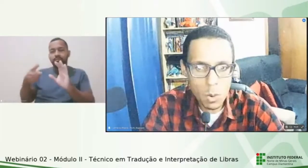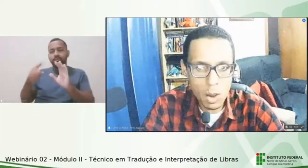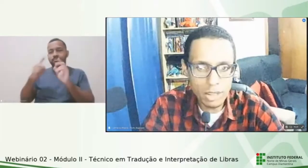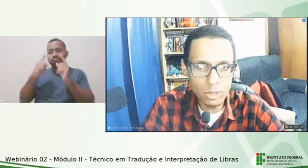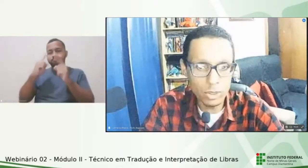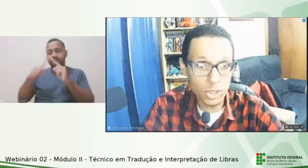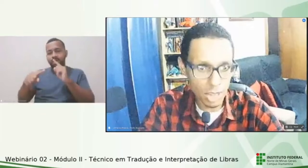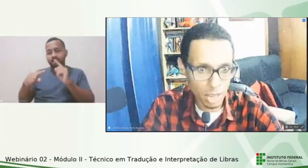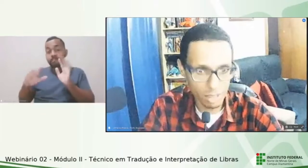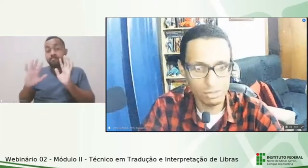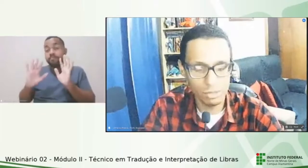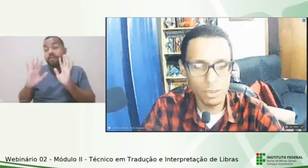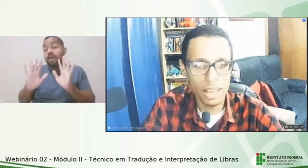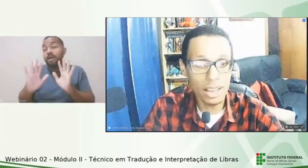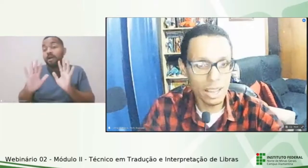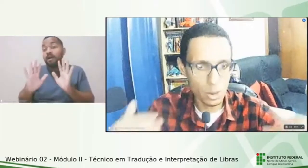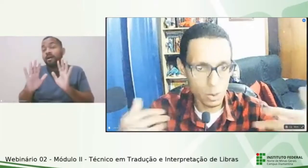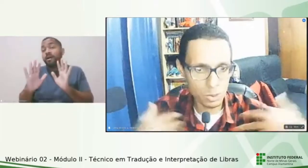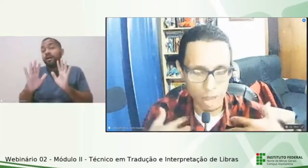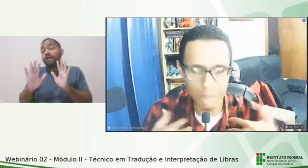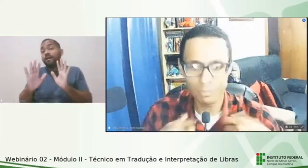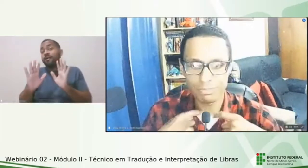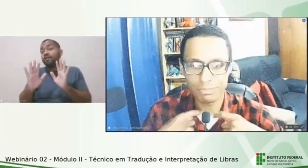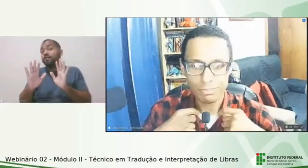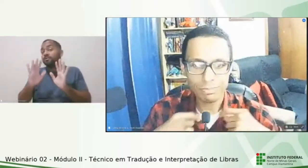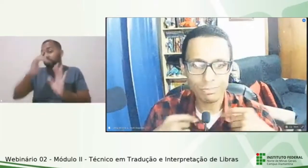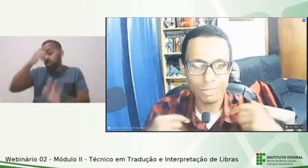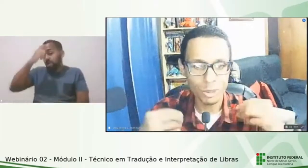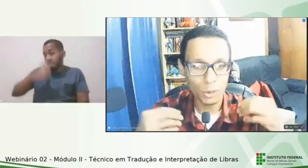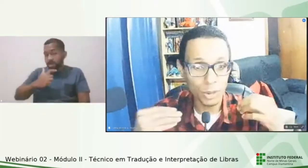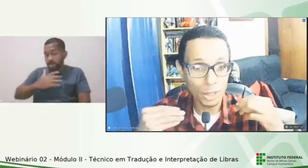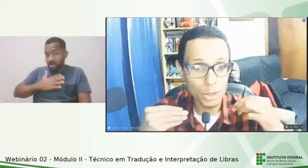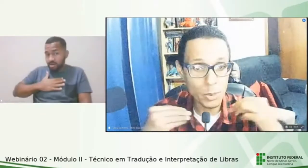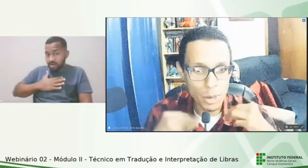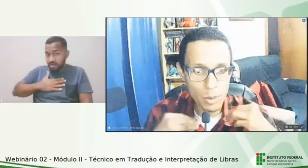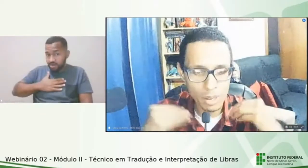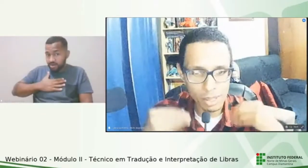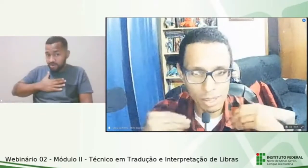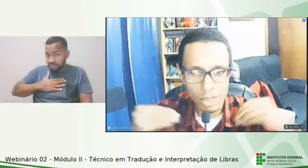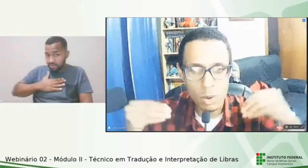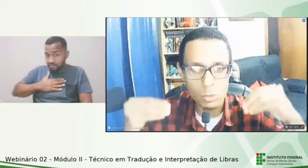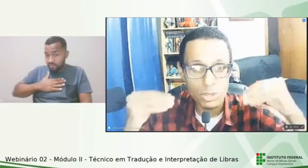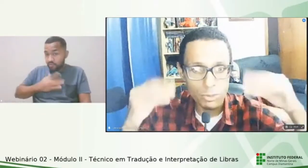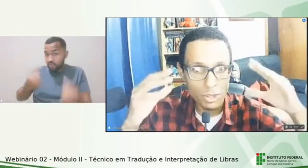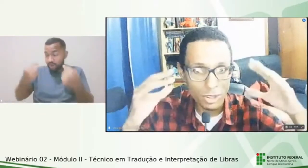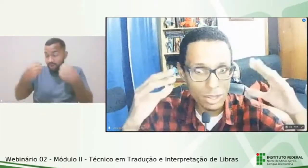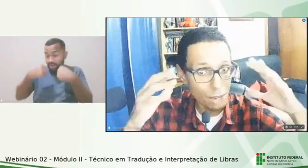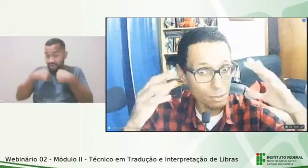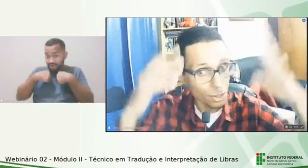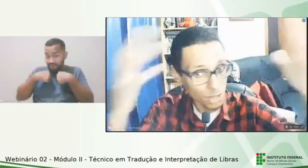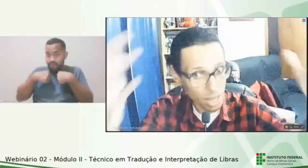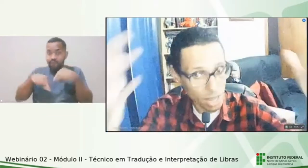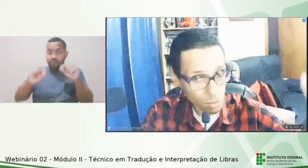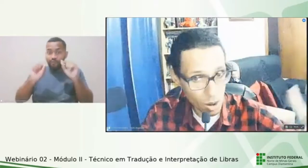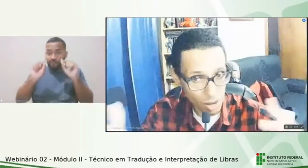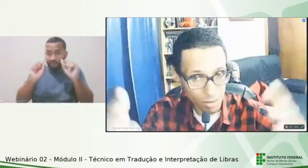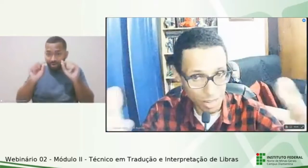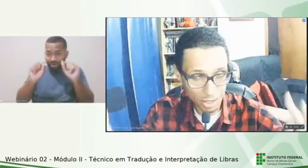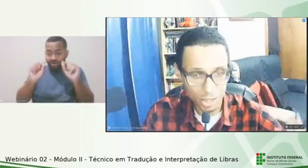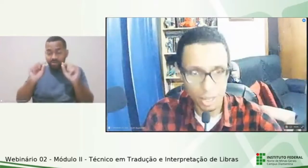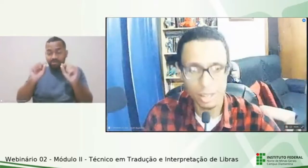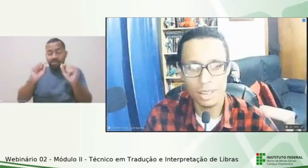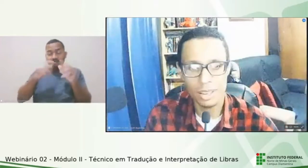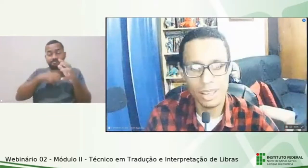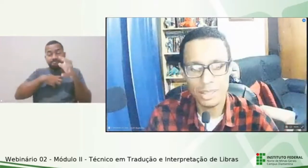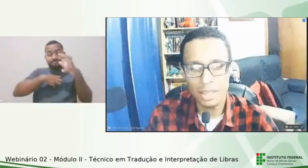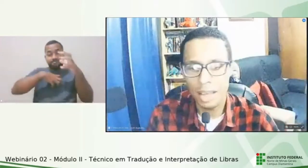Então, quando, se, vou falar eu, tá? Colocando eu aqui como se fosse você que uma hora vai